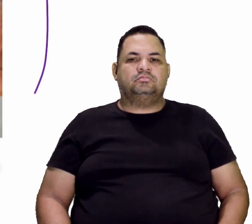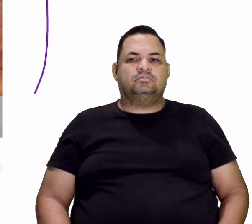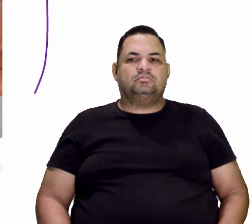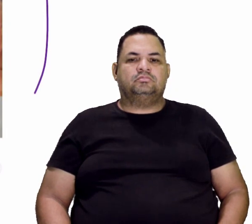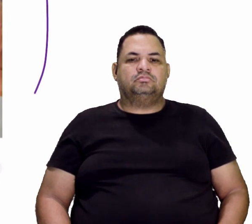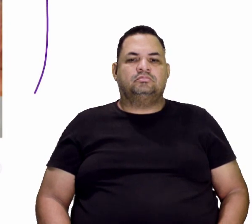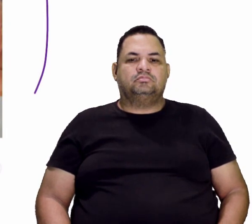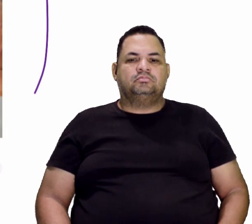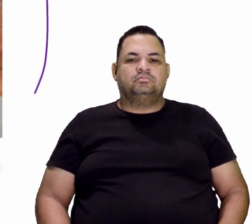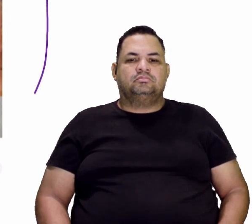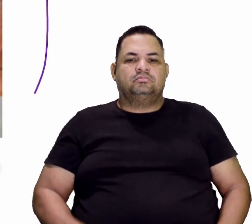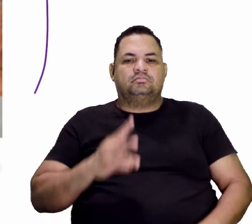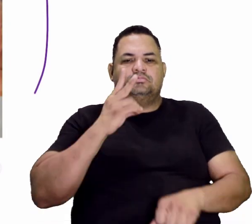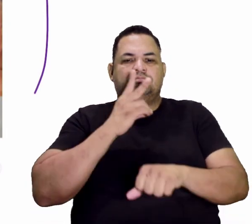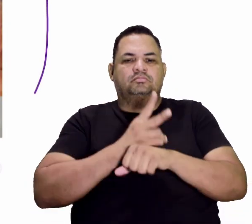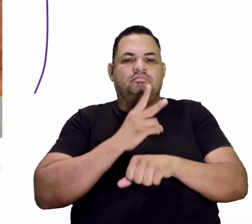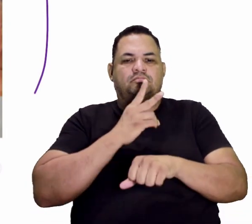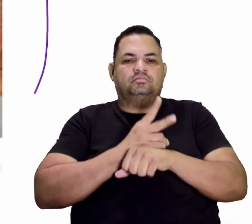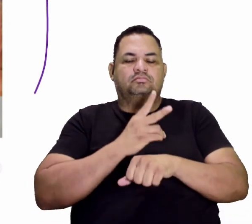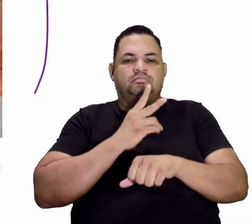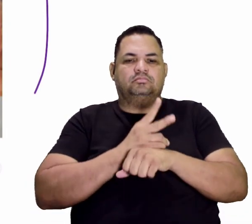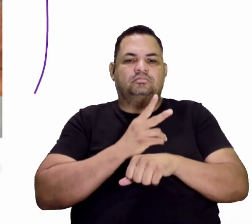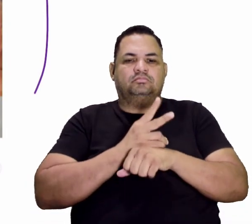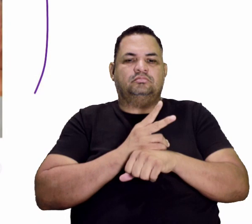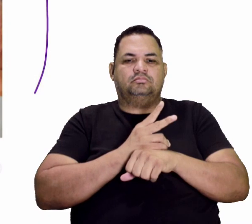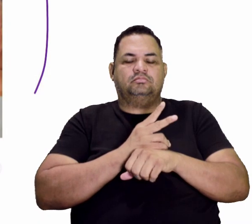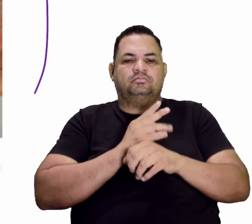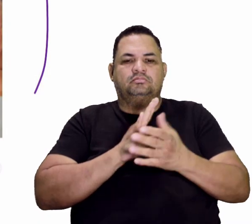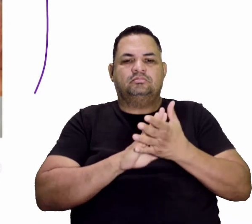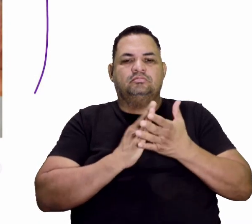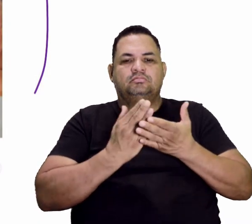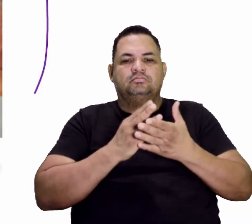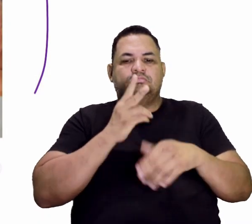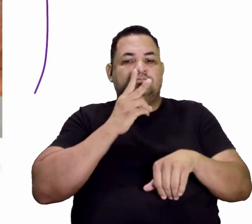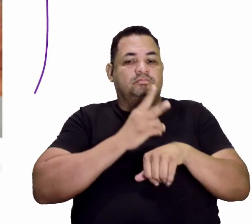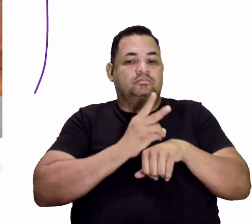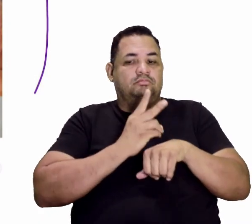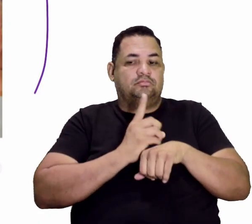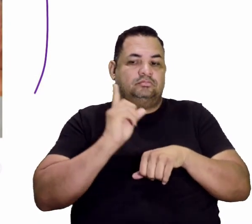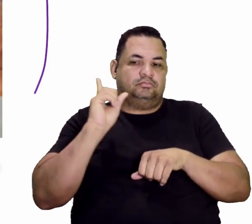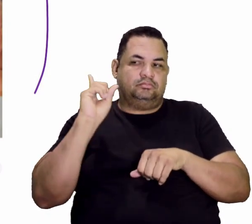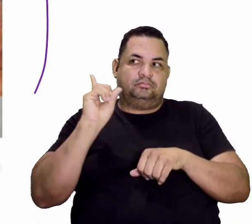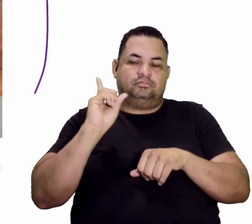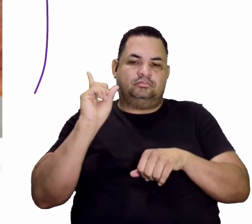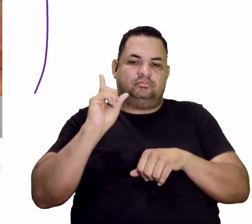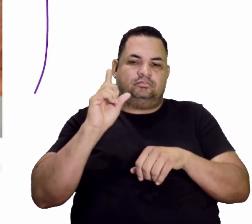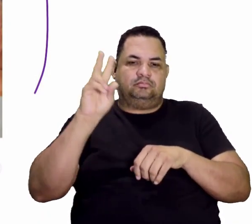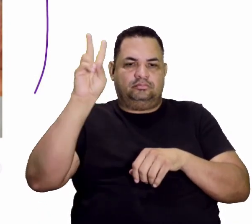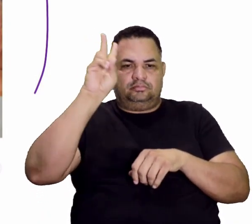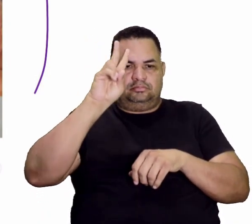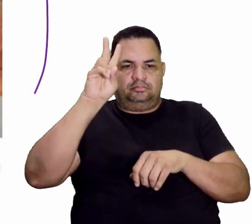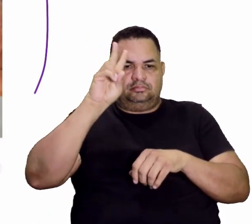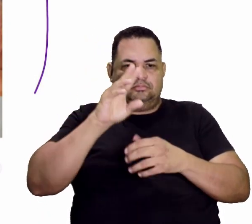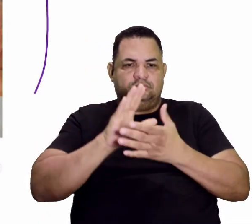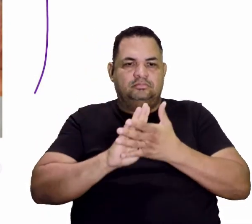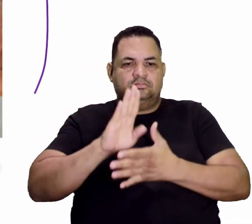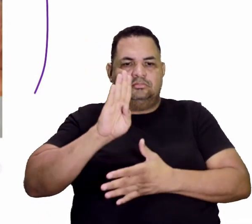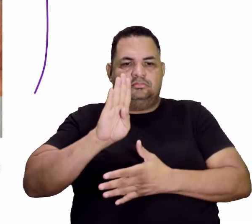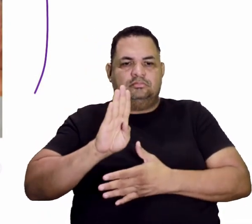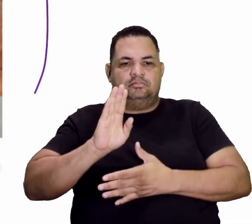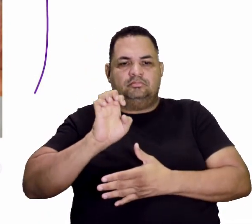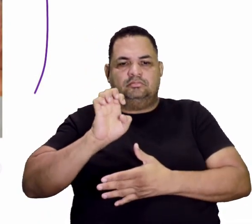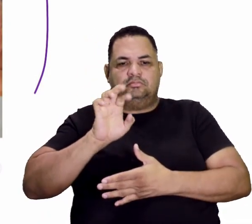foi na videoteca da mediação. É uma externa, né? Um vídeo sobre a história do Beracard. Tá